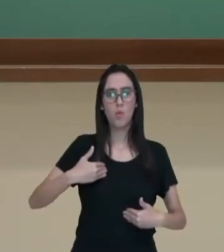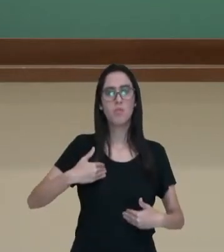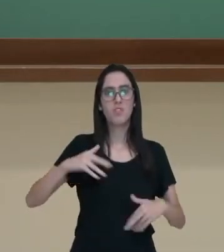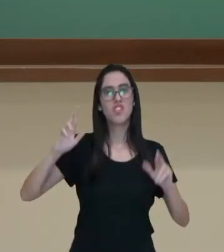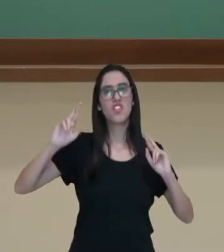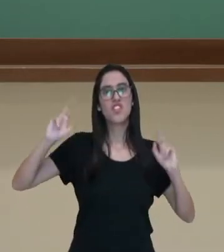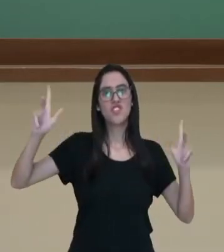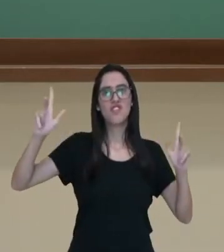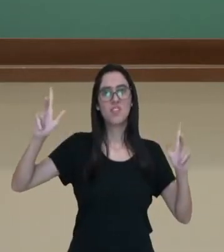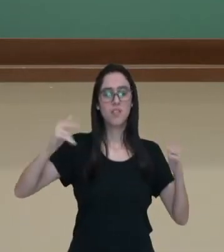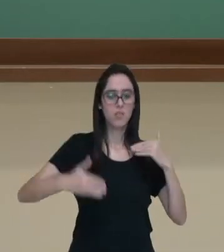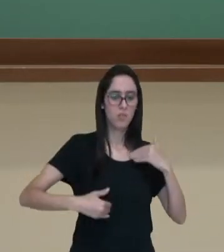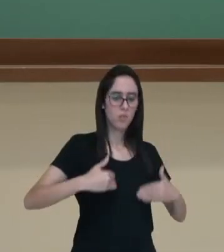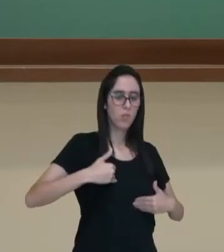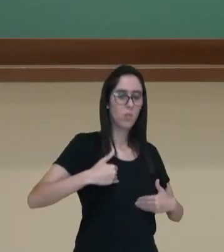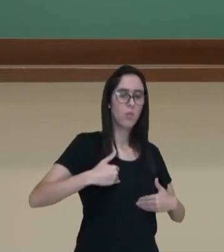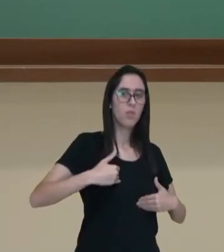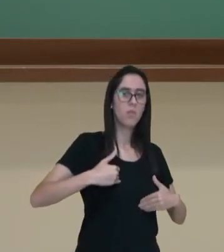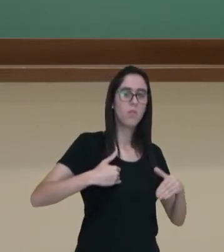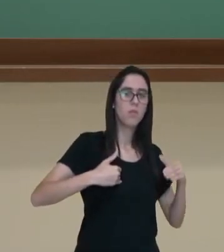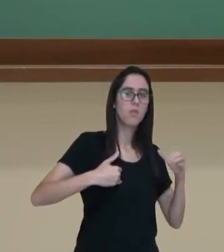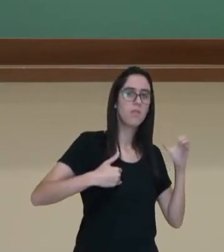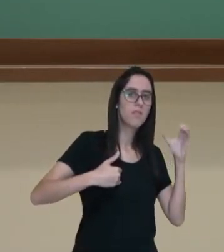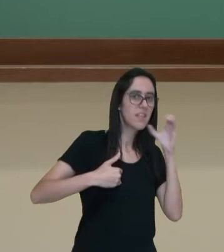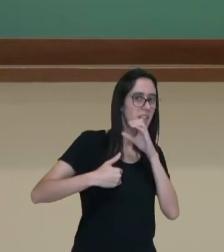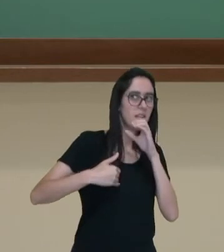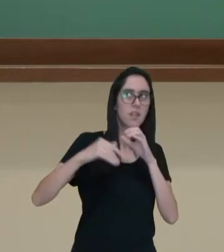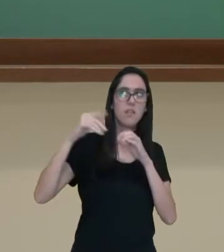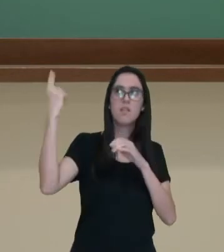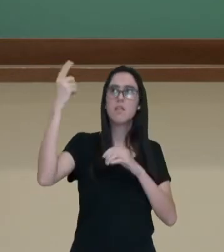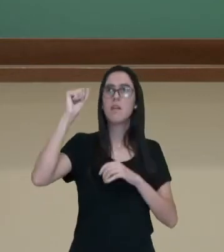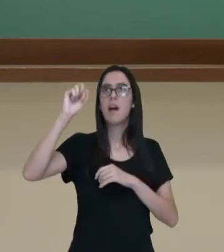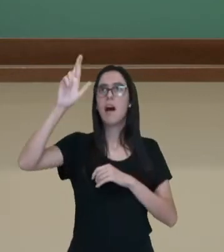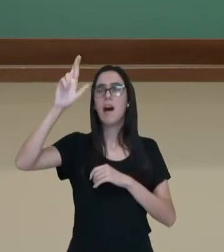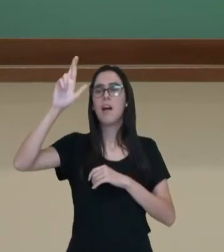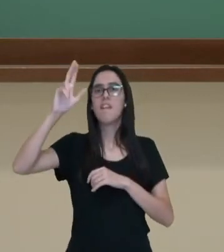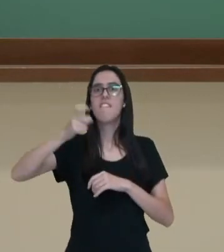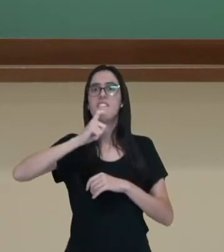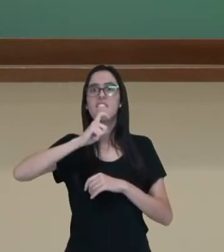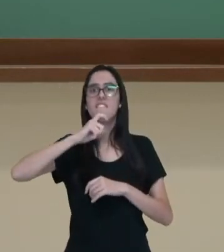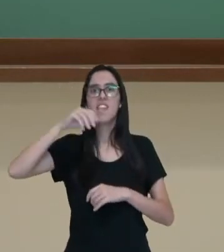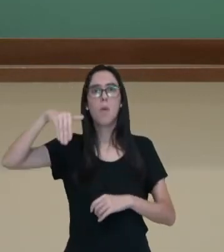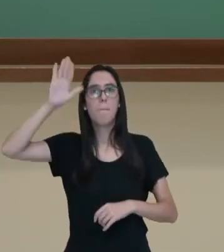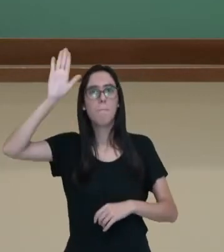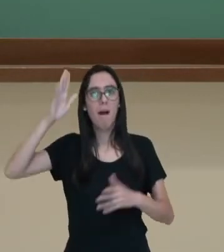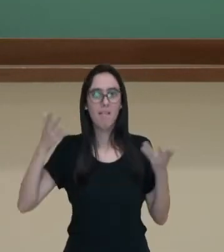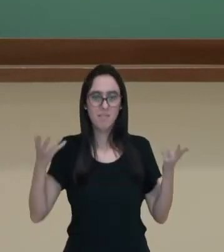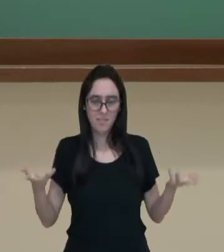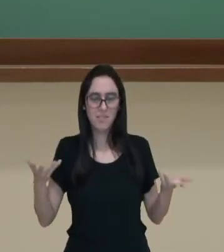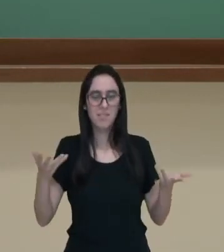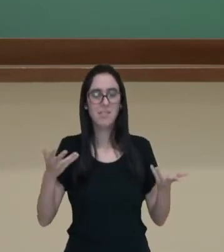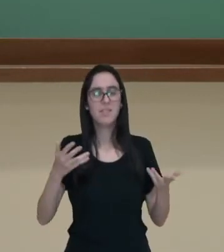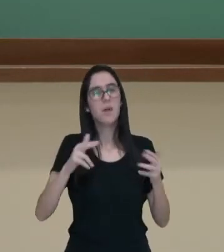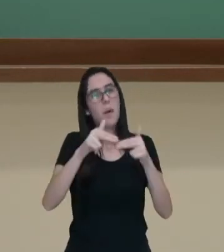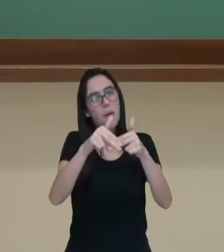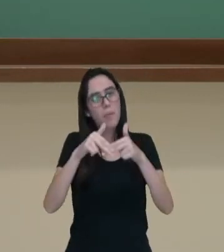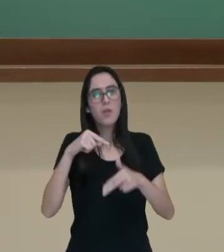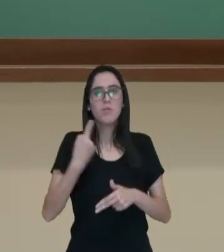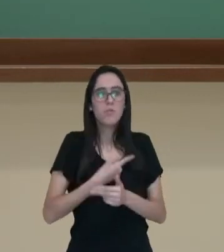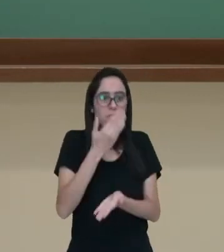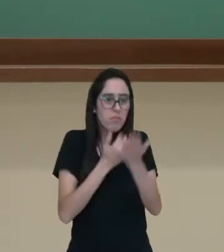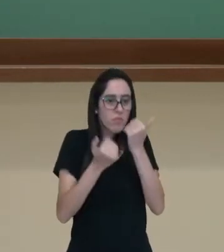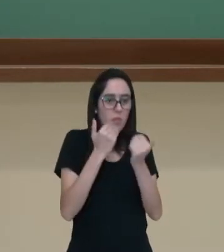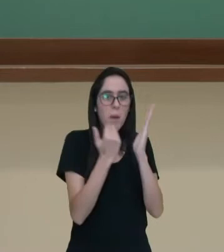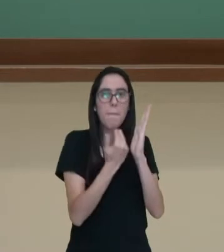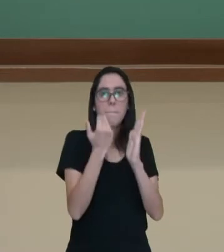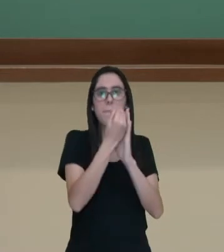diferença. Quanto maior essa diferença entre as temperaturas, mais energia sai do teu corpo. E aí você compensa comendo mais. É